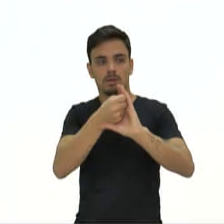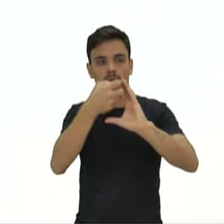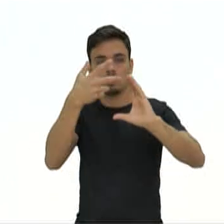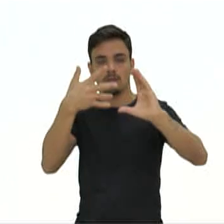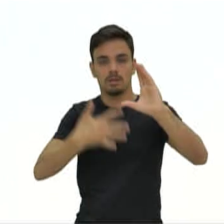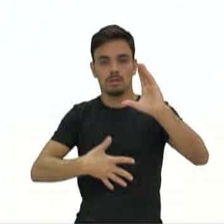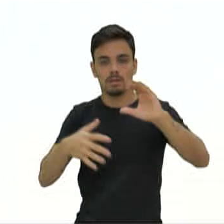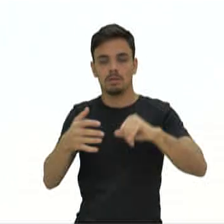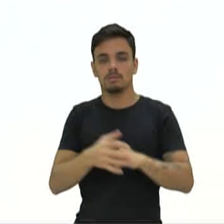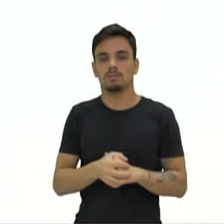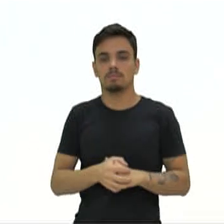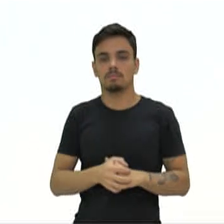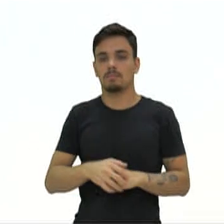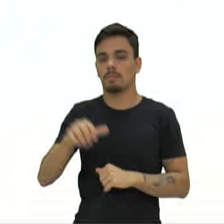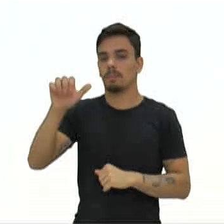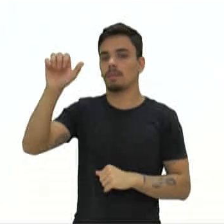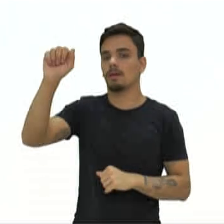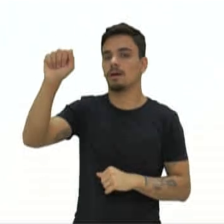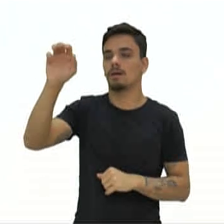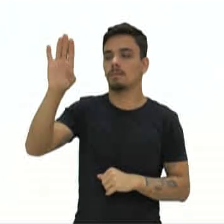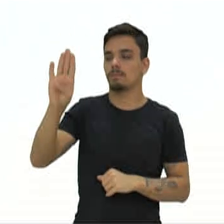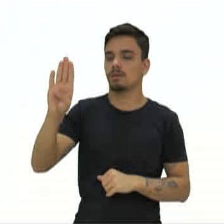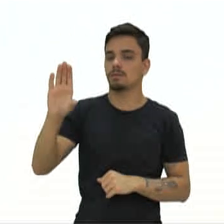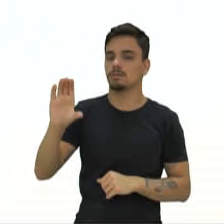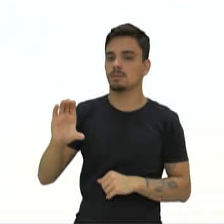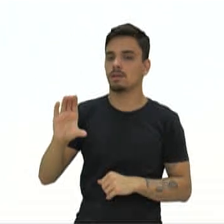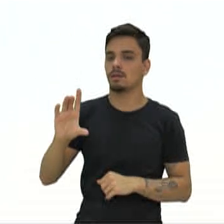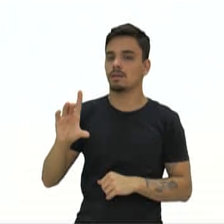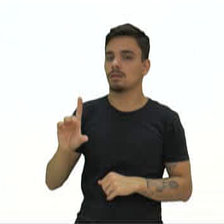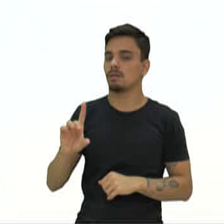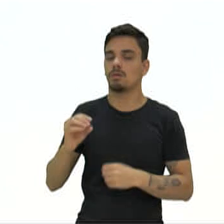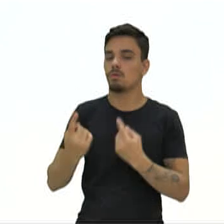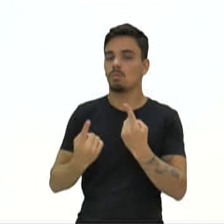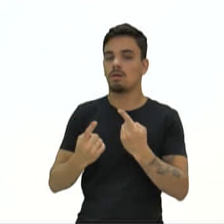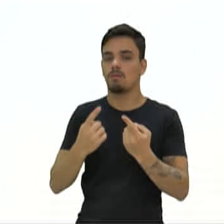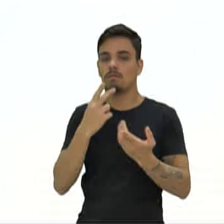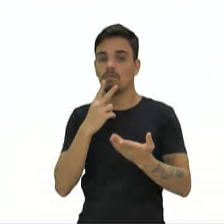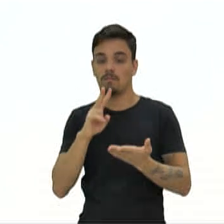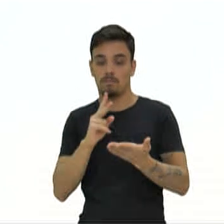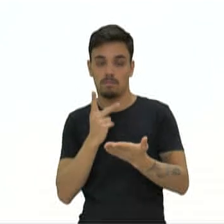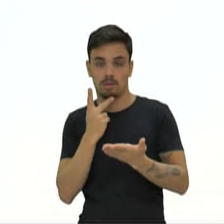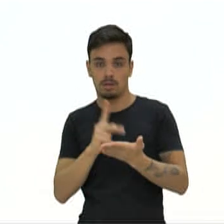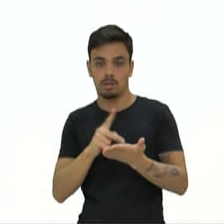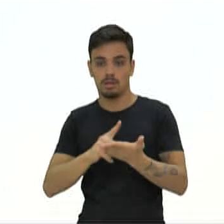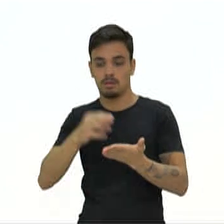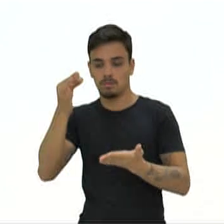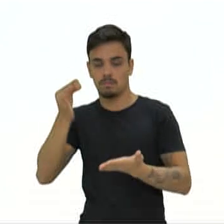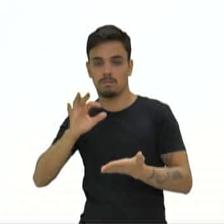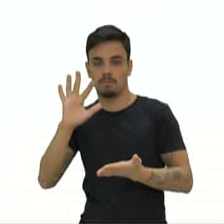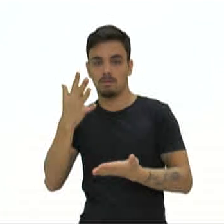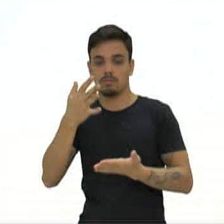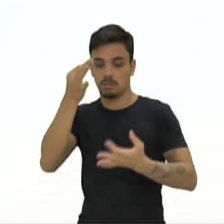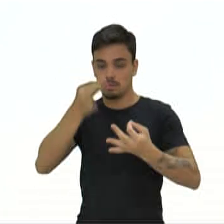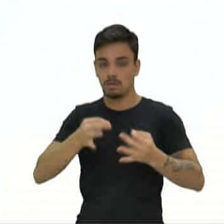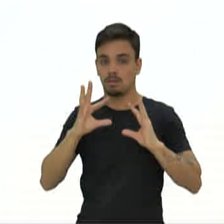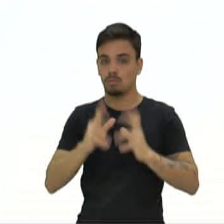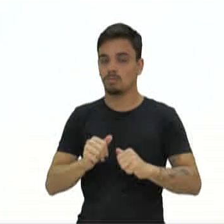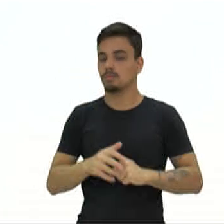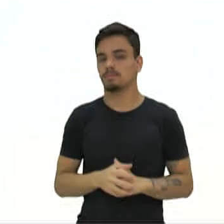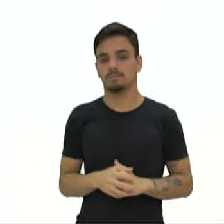características. A, B ou C. Marque verdadeiro ou falso. Quero ver se você vai acertar todas.